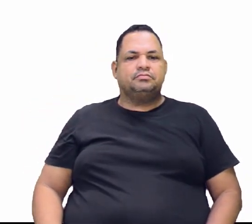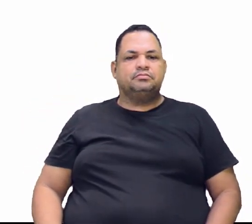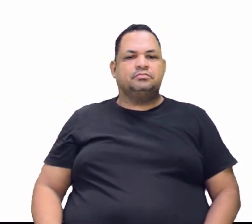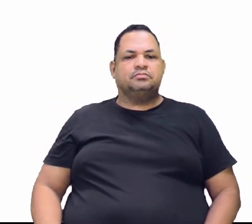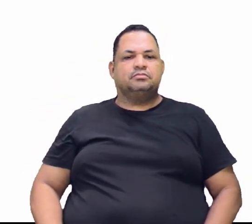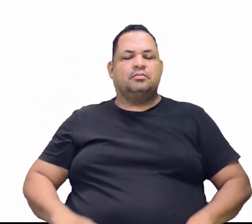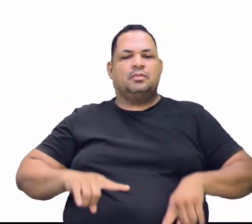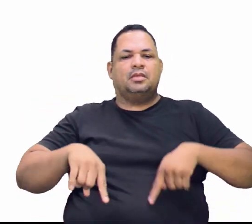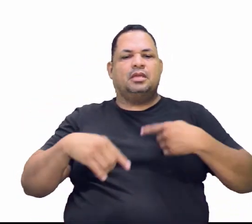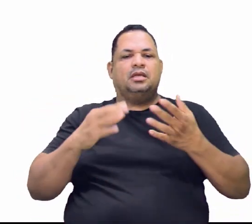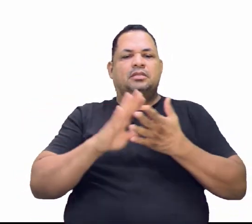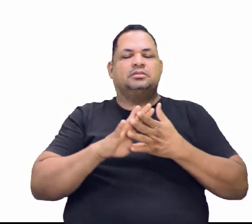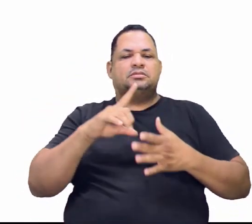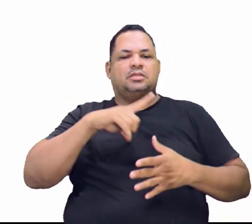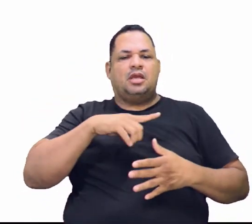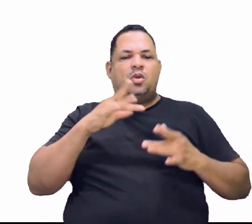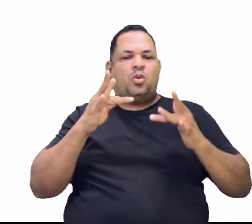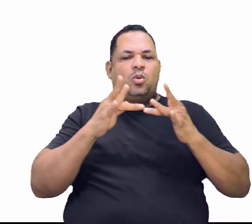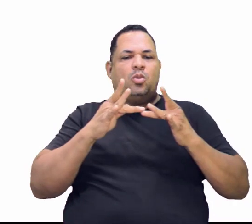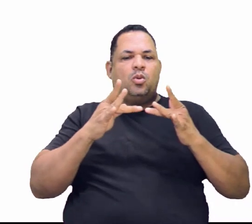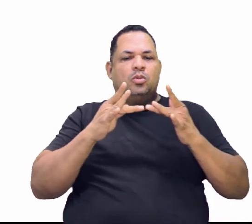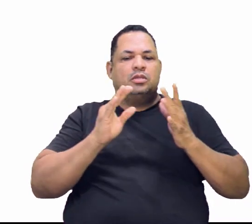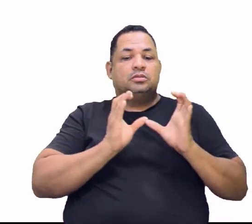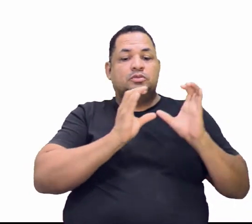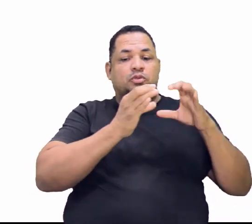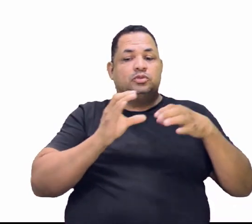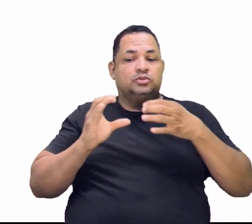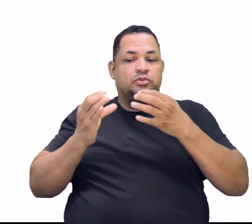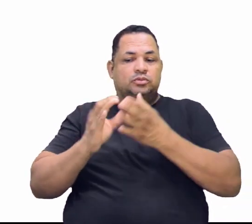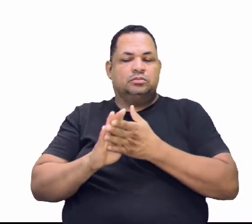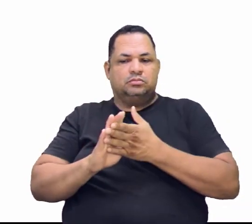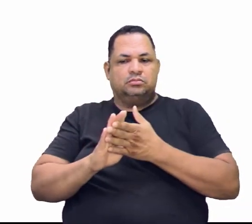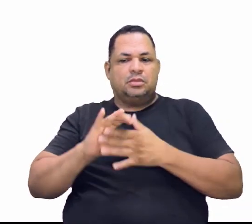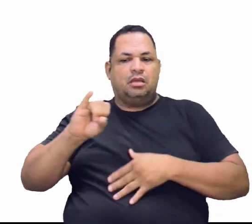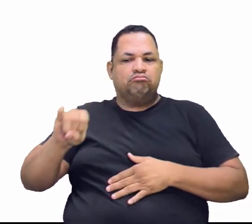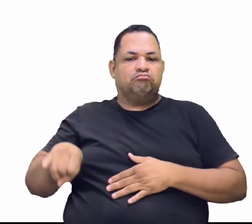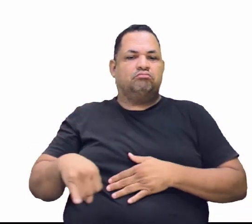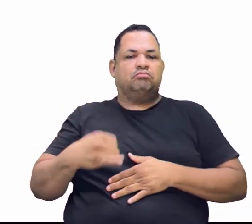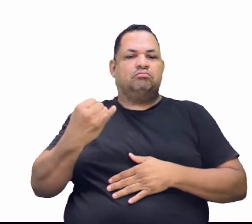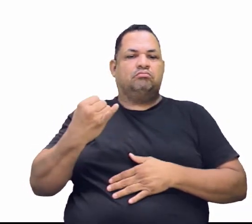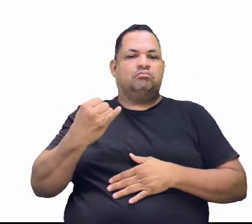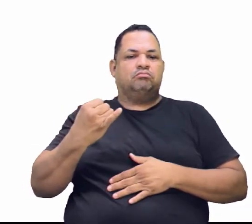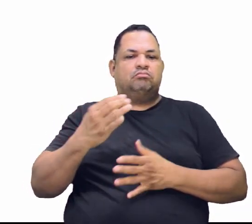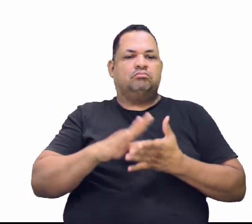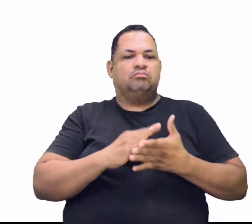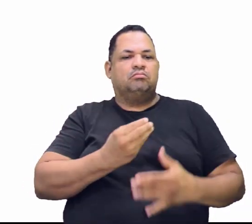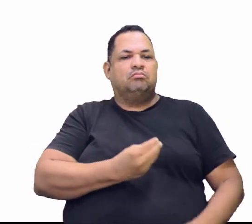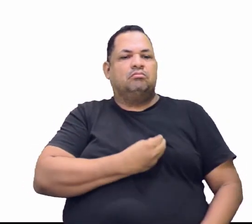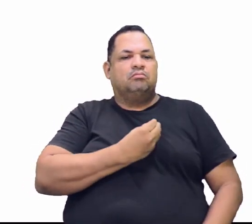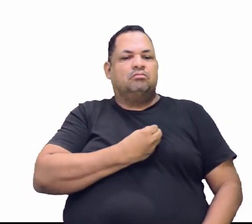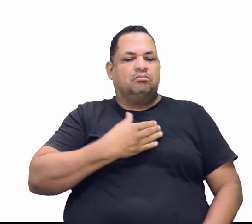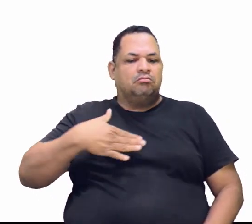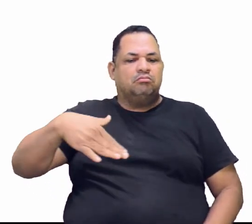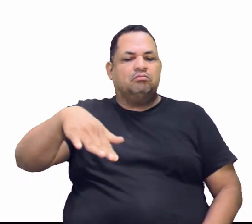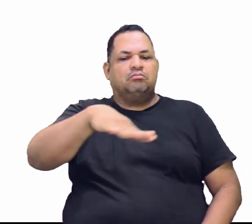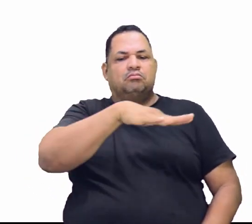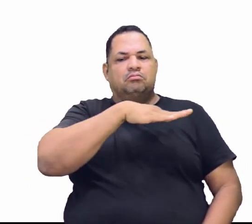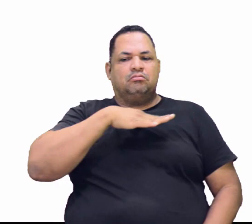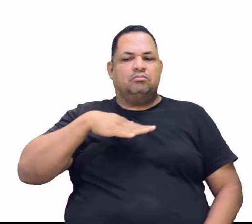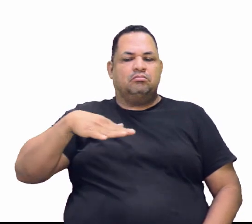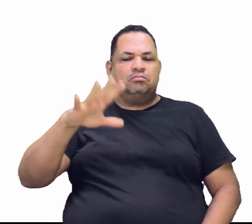aí, ao ter contato com os Macurapes e os Tuparis, ele aproveita, convive no meio dos